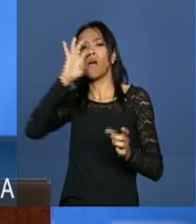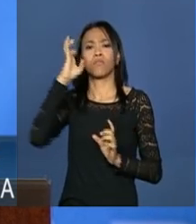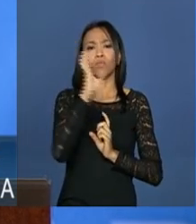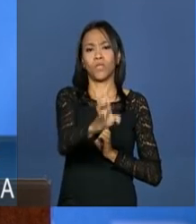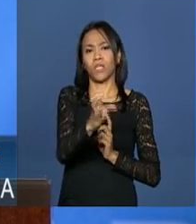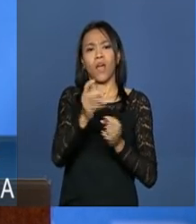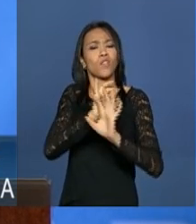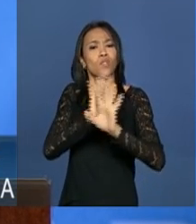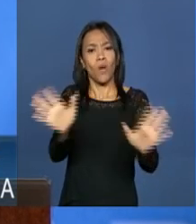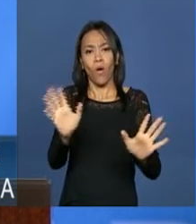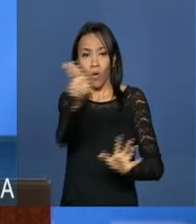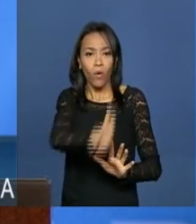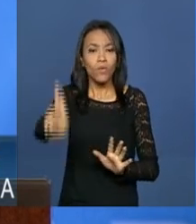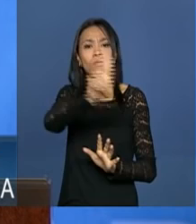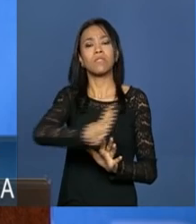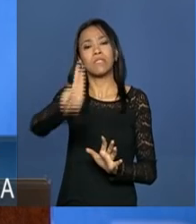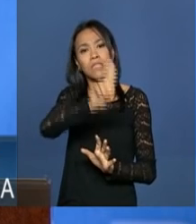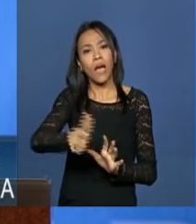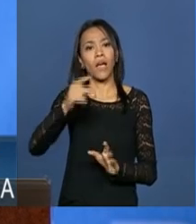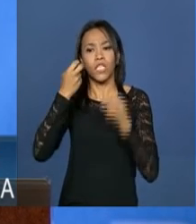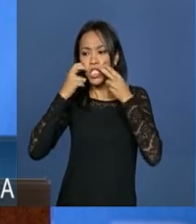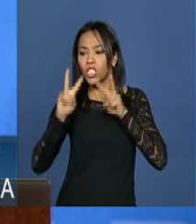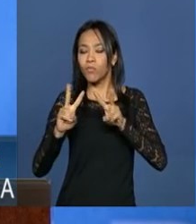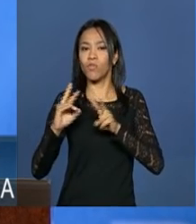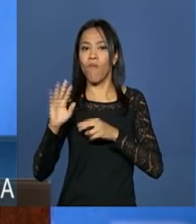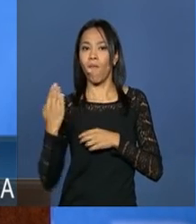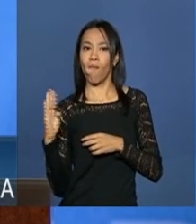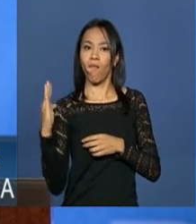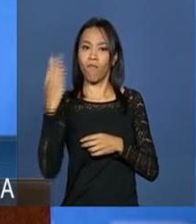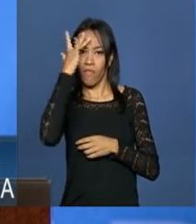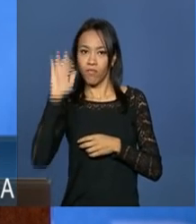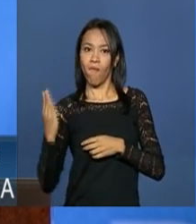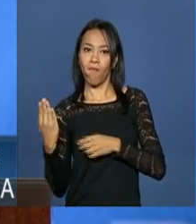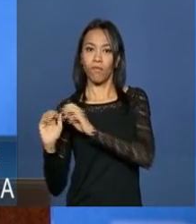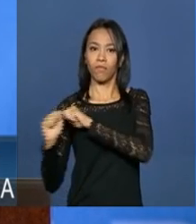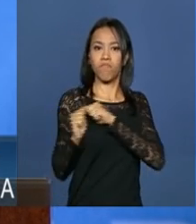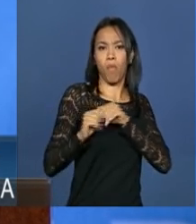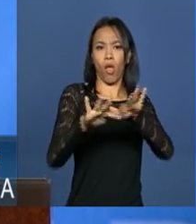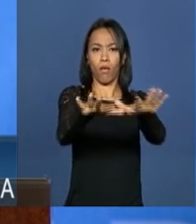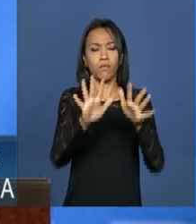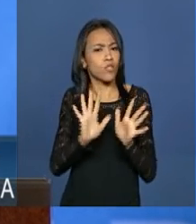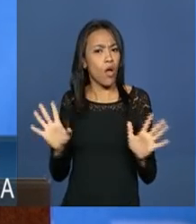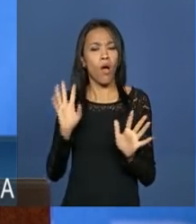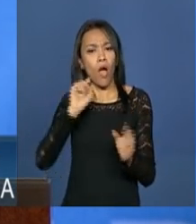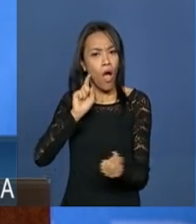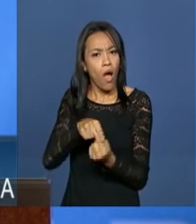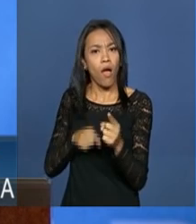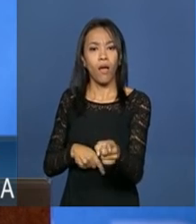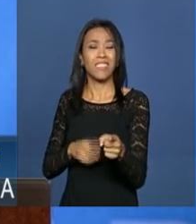acusar, basta usar de testemunhos falsos, basta, repito, vazar.